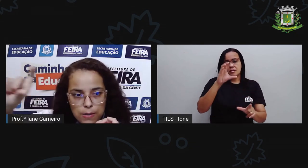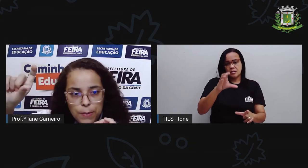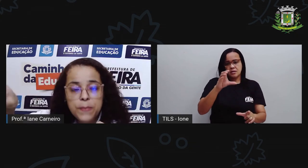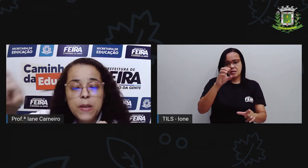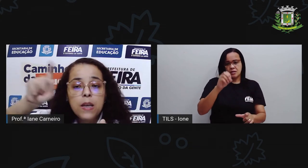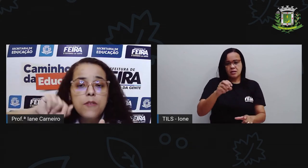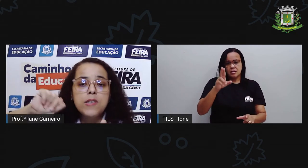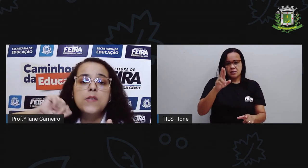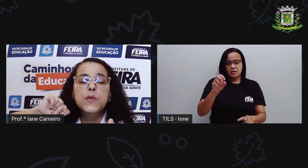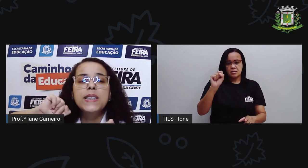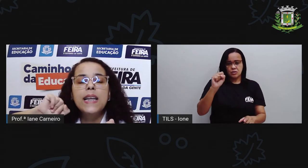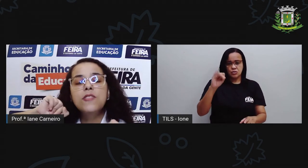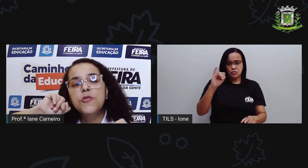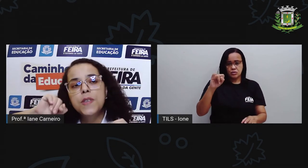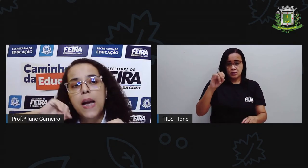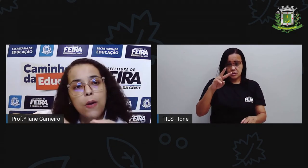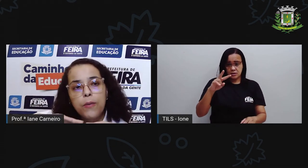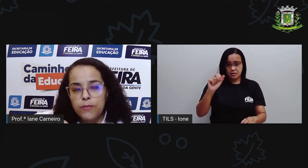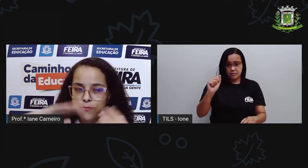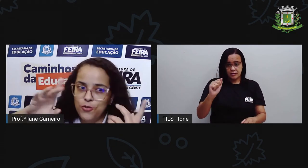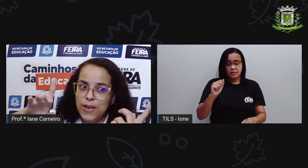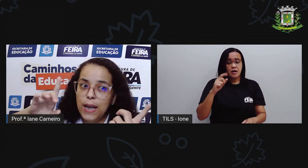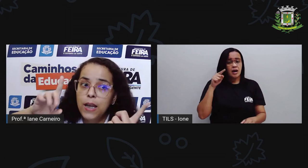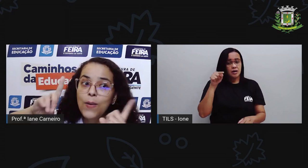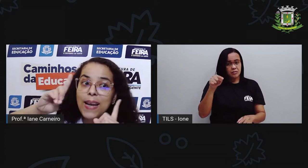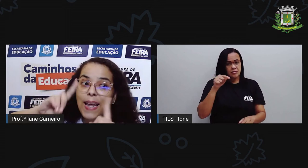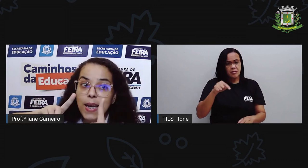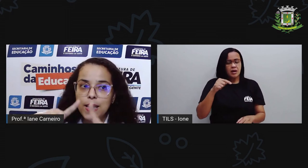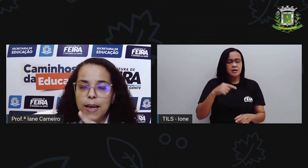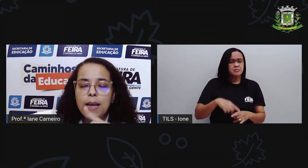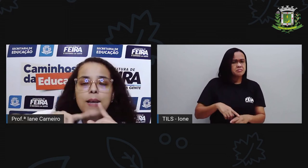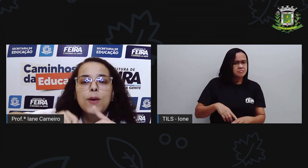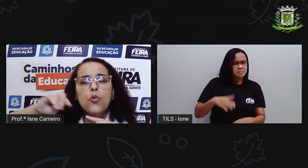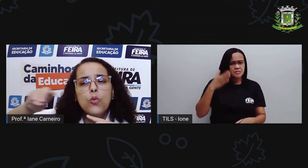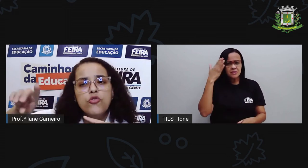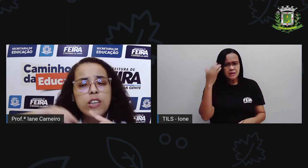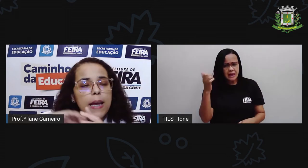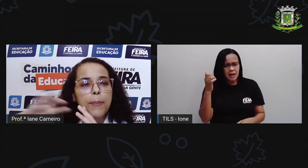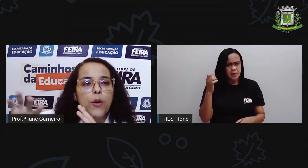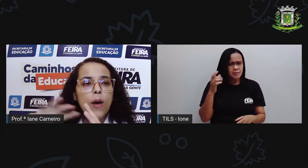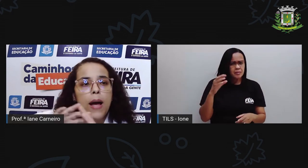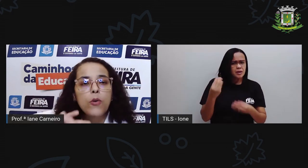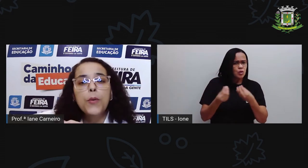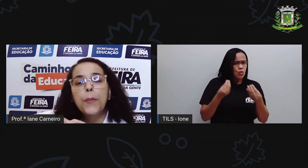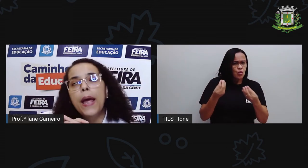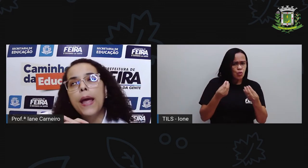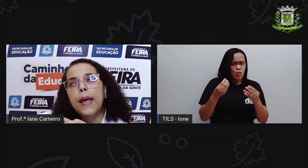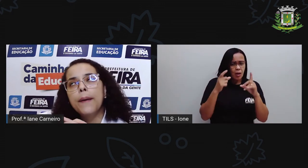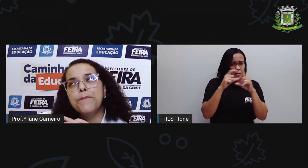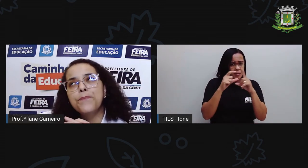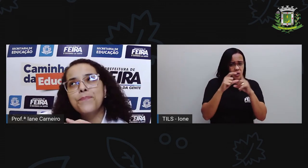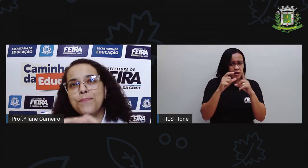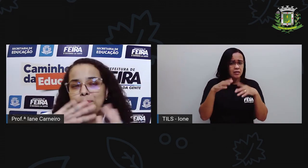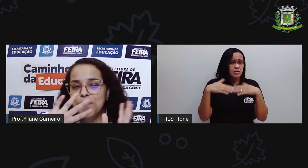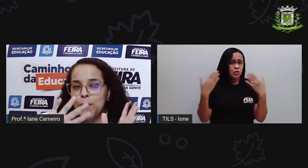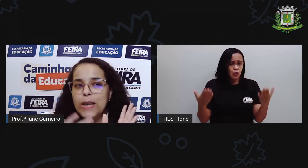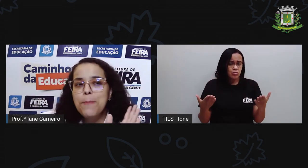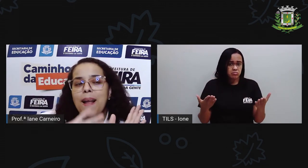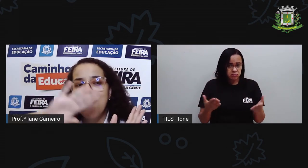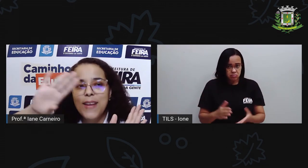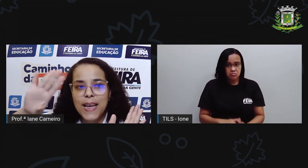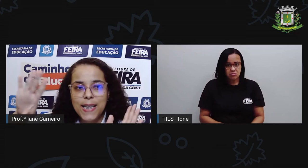palavra em cima e vocês vão tentar adivinhar Demi Adão ler né o dia que é pro pai como é